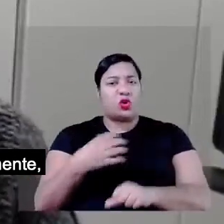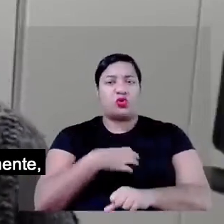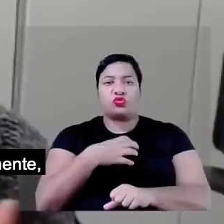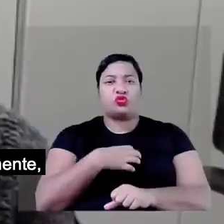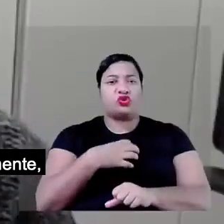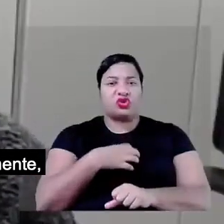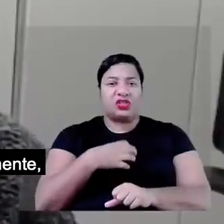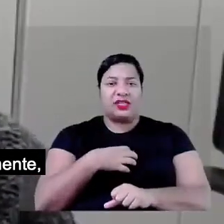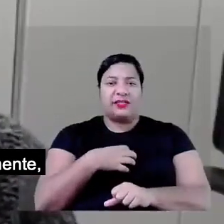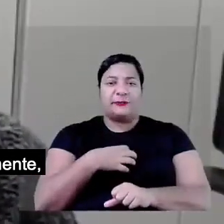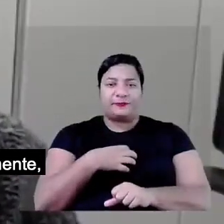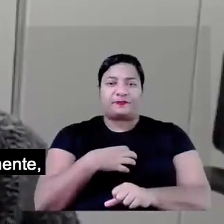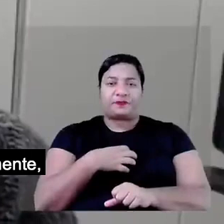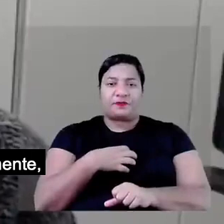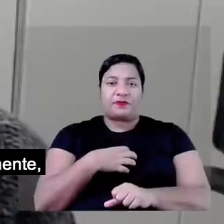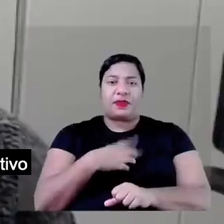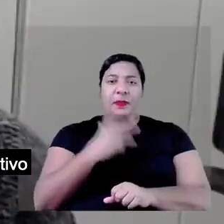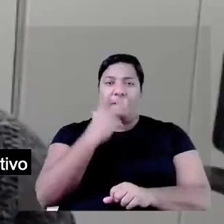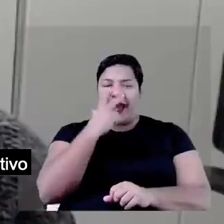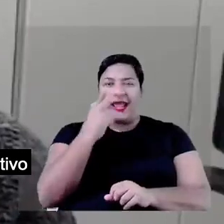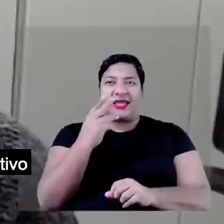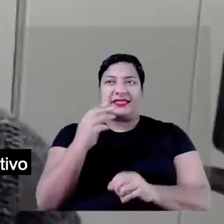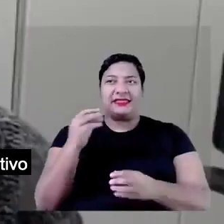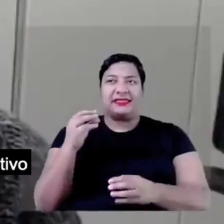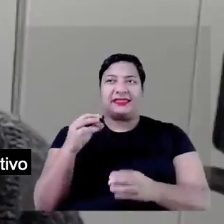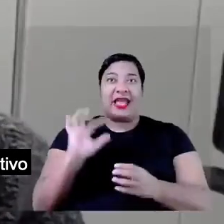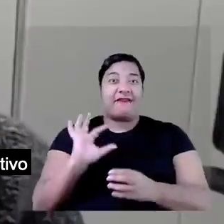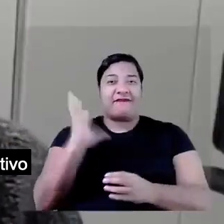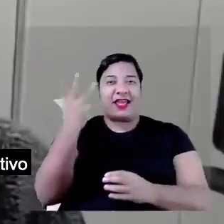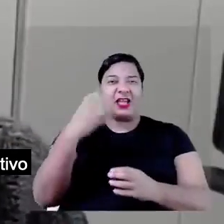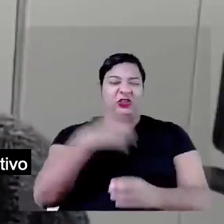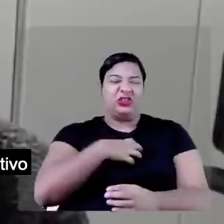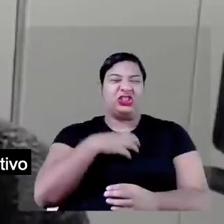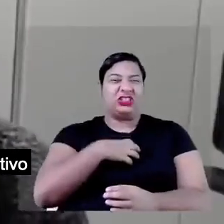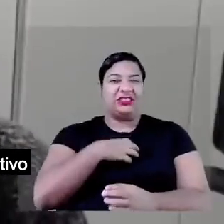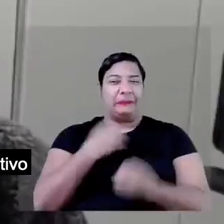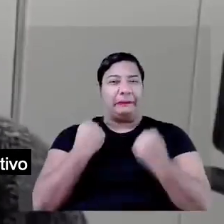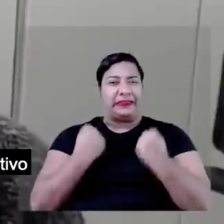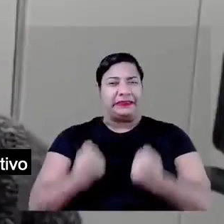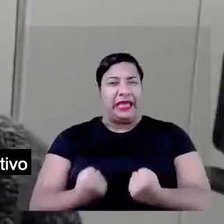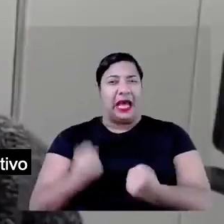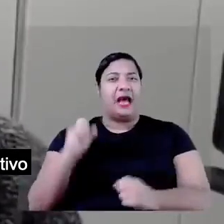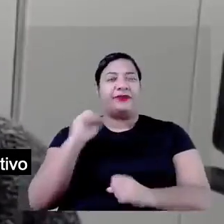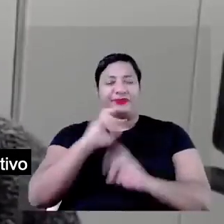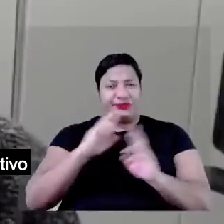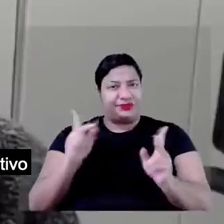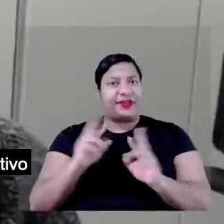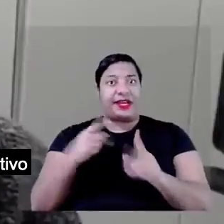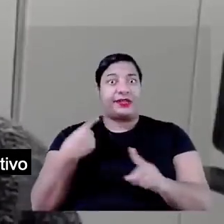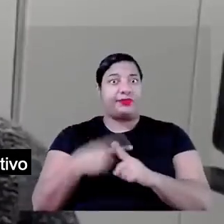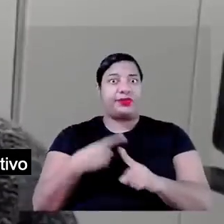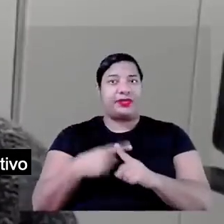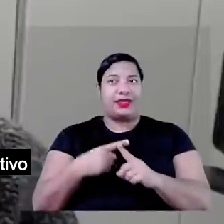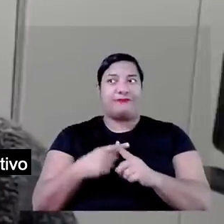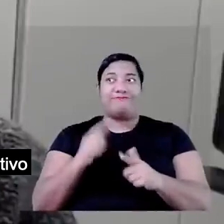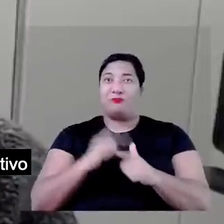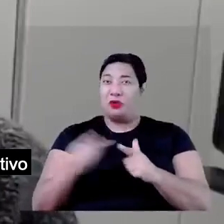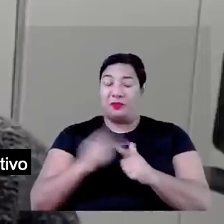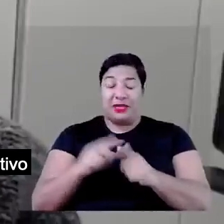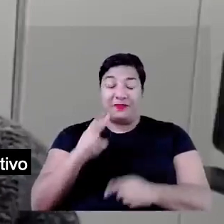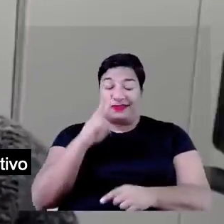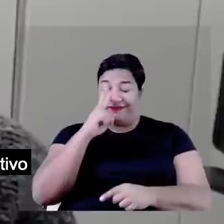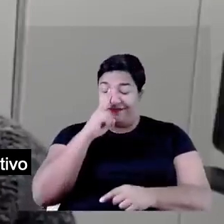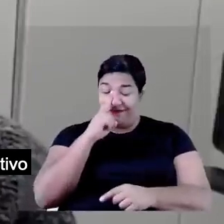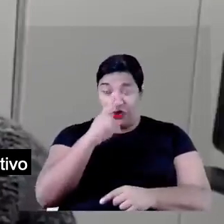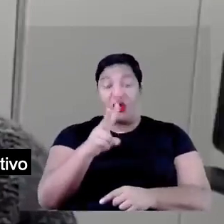o trocadilho, mas uma mudança no clima realmente desses eventos, porque a situação ela está tão grave que esses eventos eles perderam um pouco o